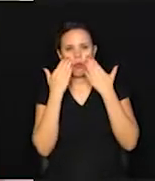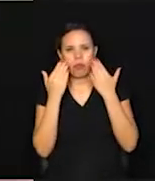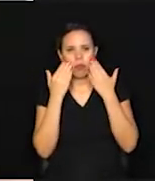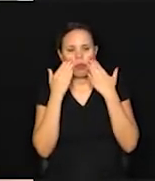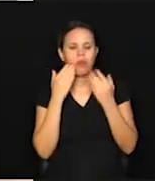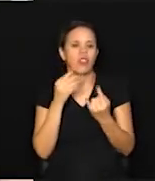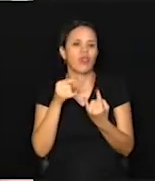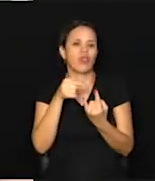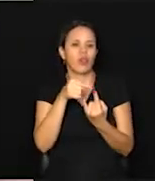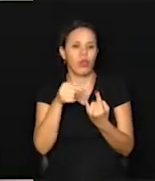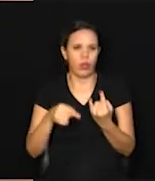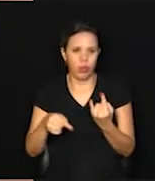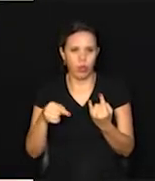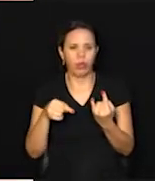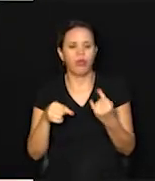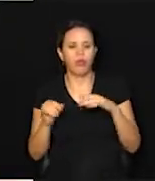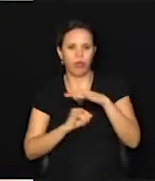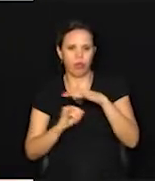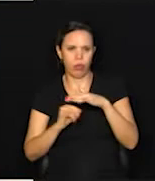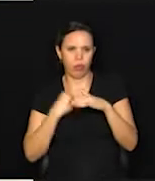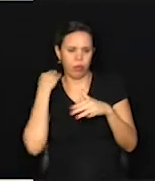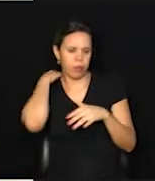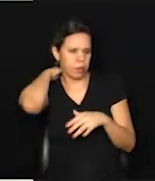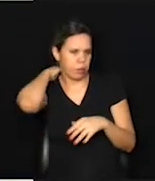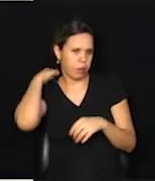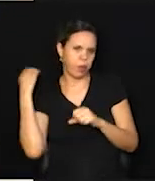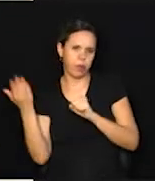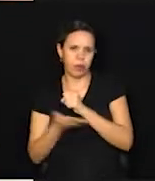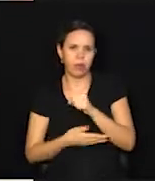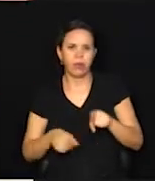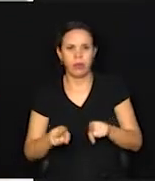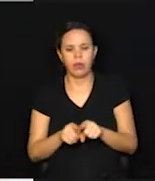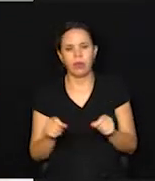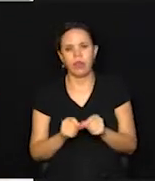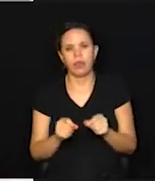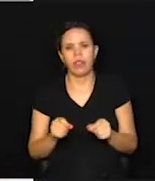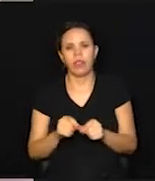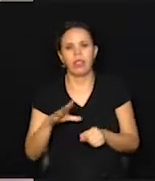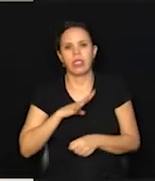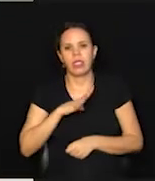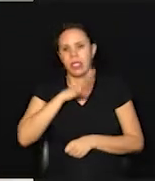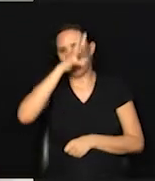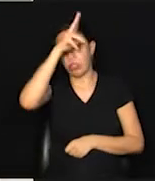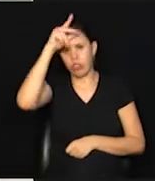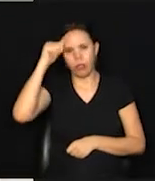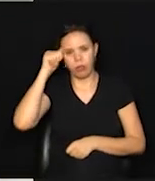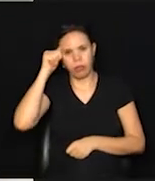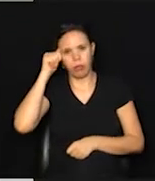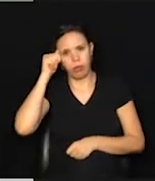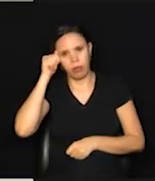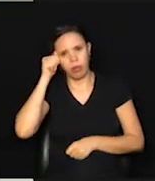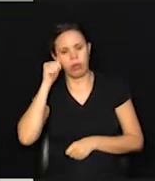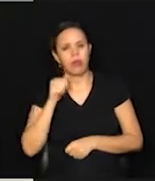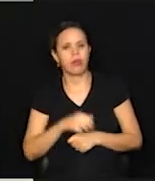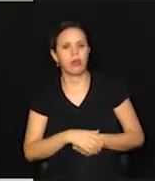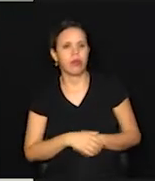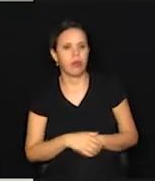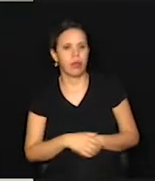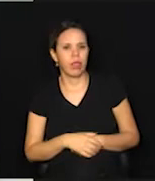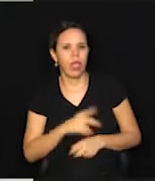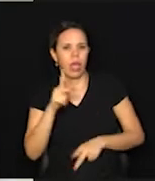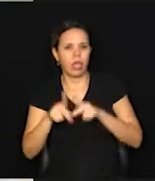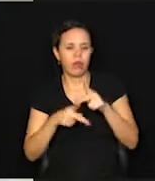que sugere, exatamente com base feita a partir da cidade de Manaus, que sugere que os aderentes ao